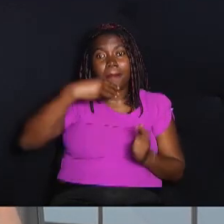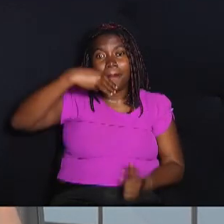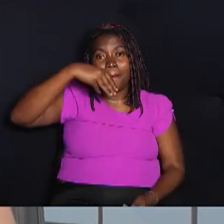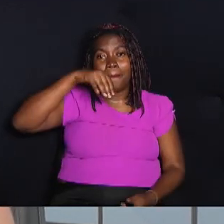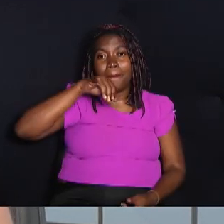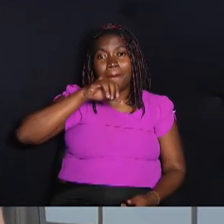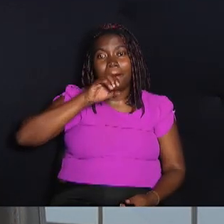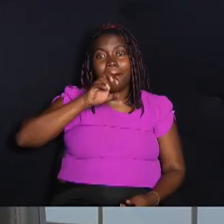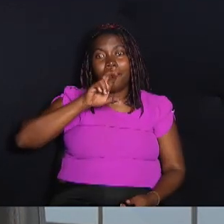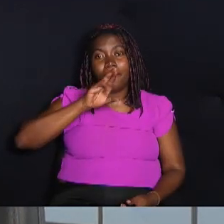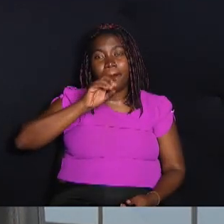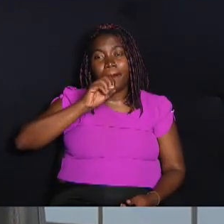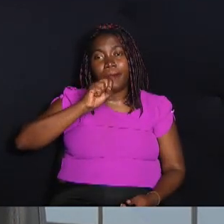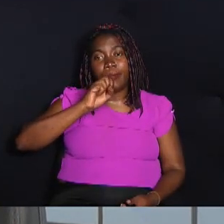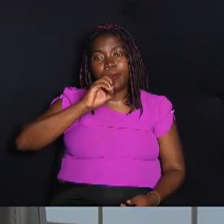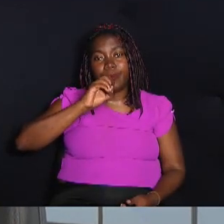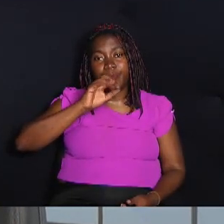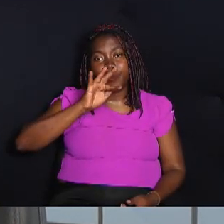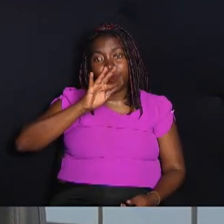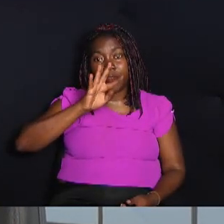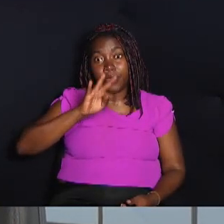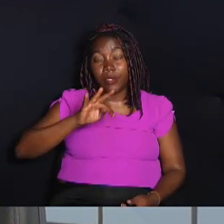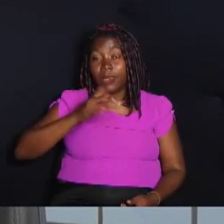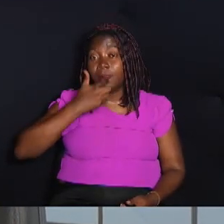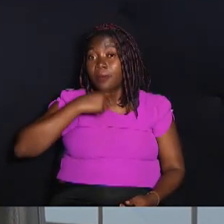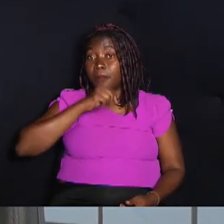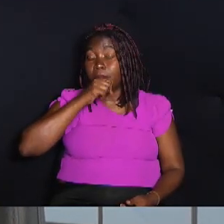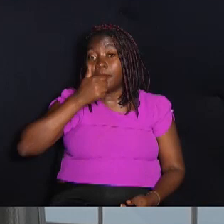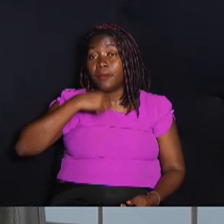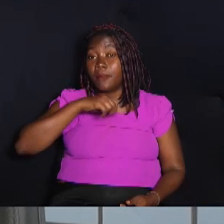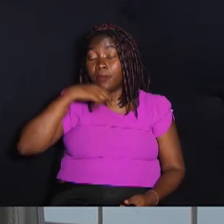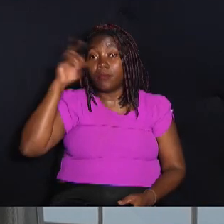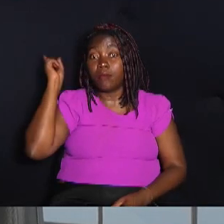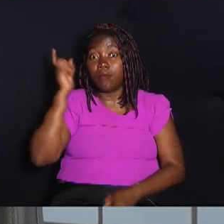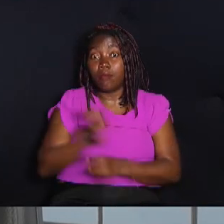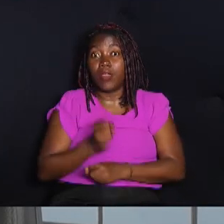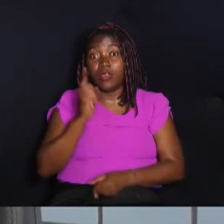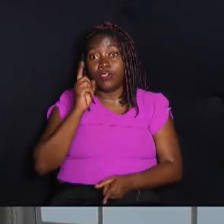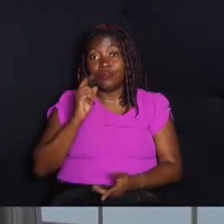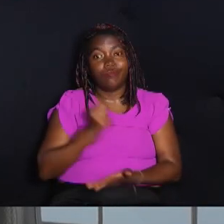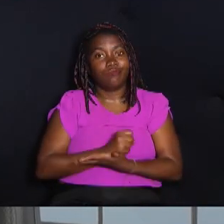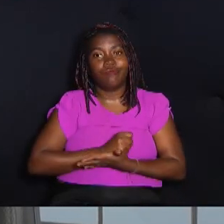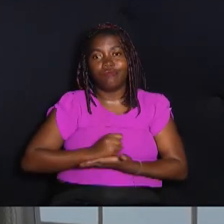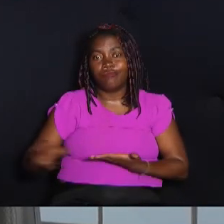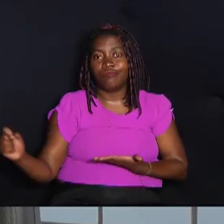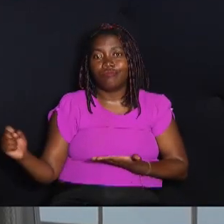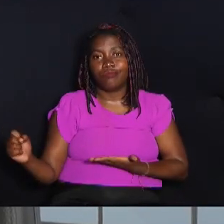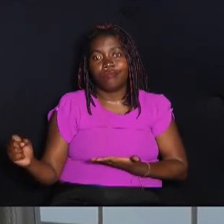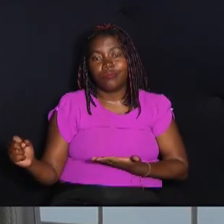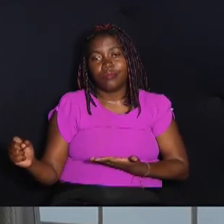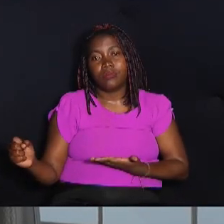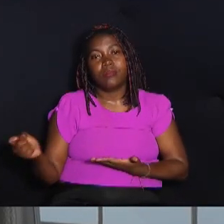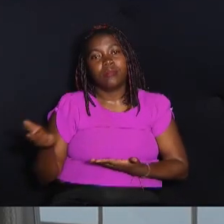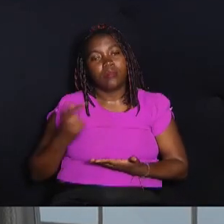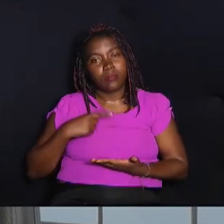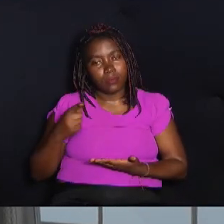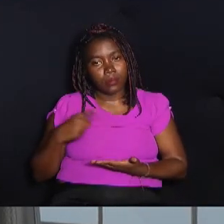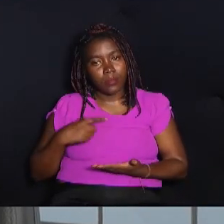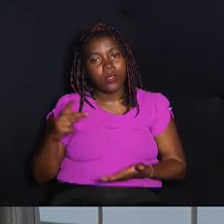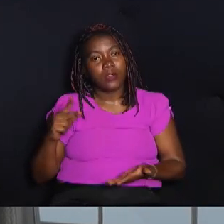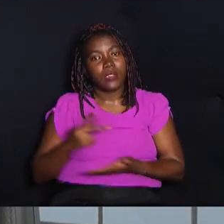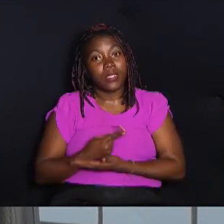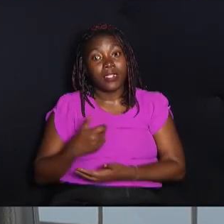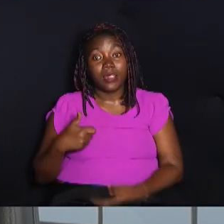vezes o pai ou a mãe já pega a situação já feita. Tá. Né? E isso tem acontecido com crianças de